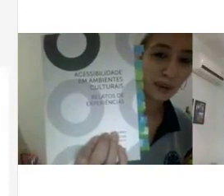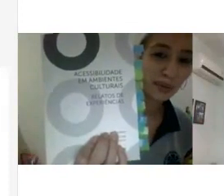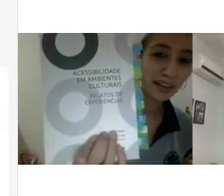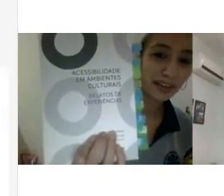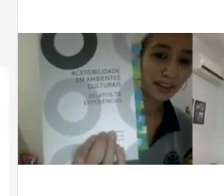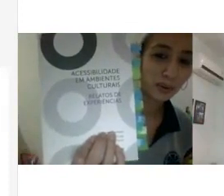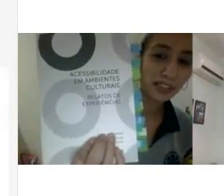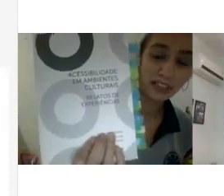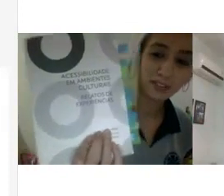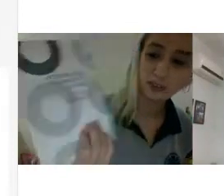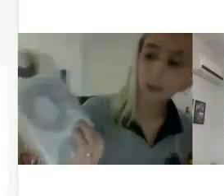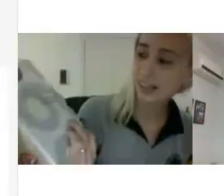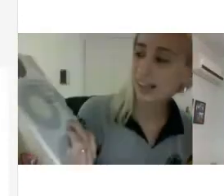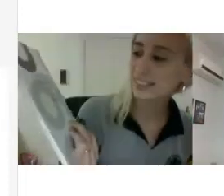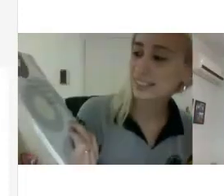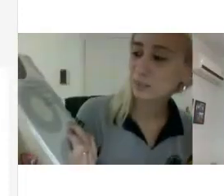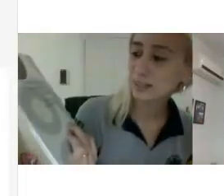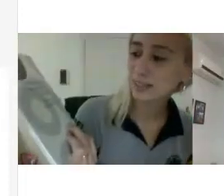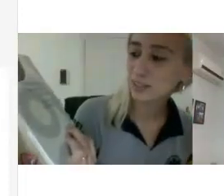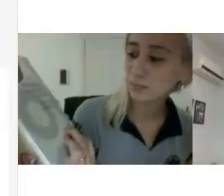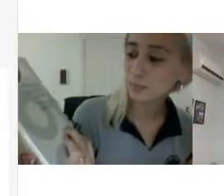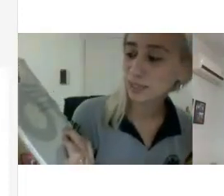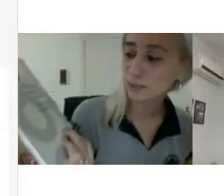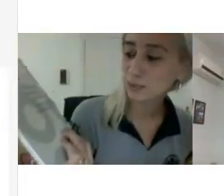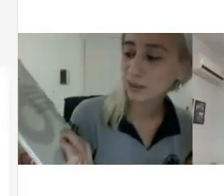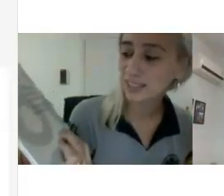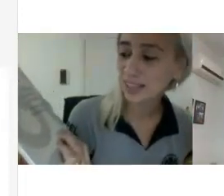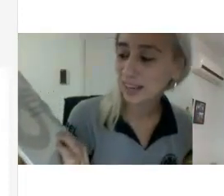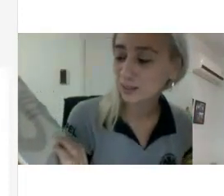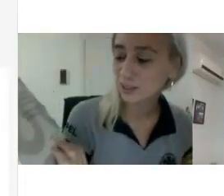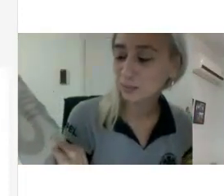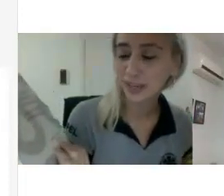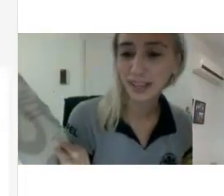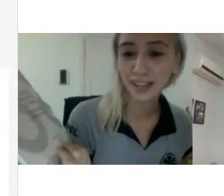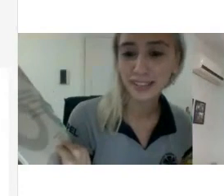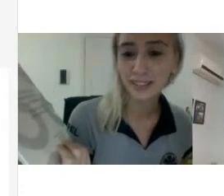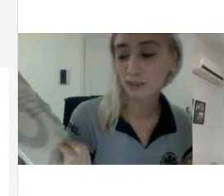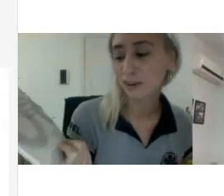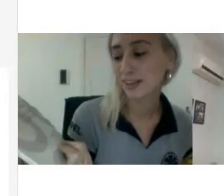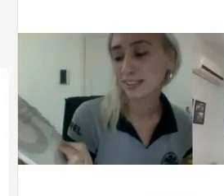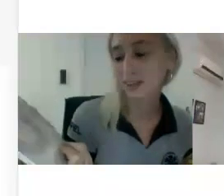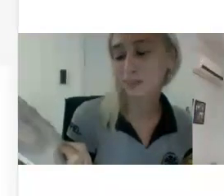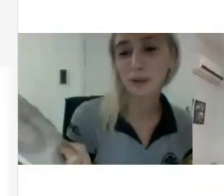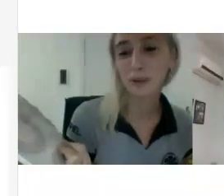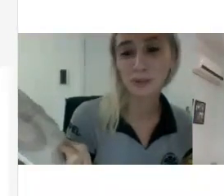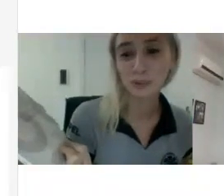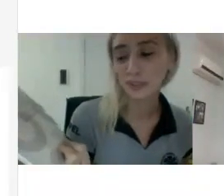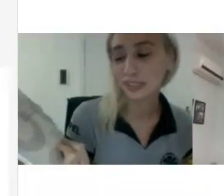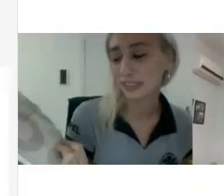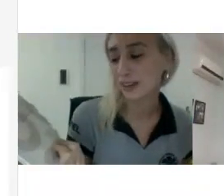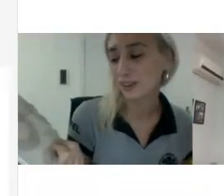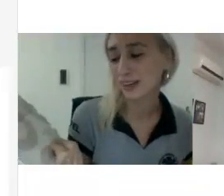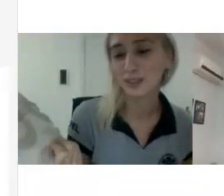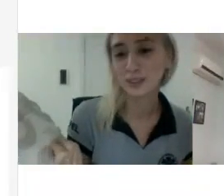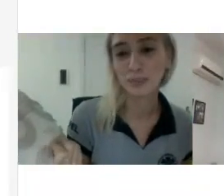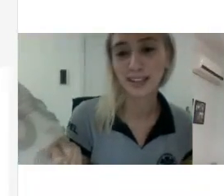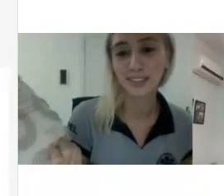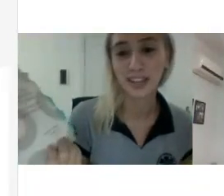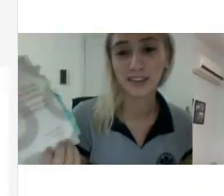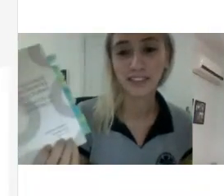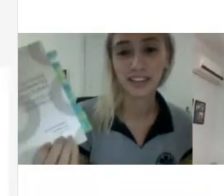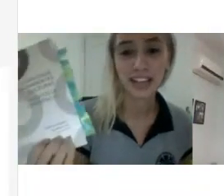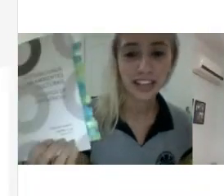na webcam o livro Acessibilidade em Ambientes Culturais, Relatos de Experiência, que foi organizado pelo Duda, Eduardo Cardoso,